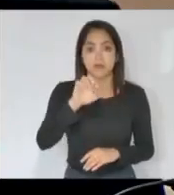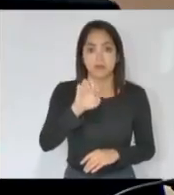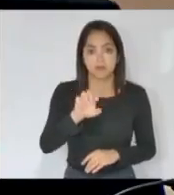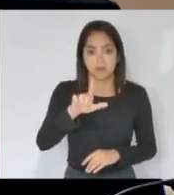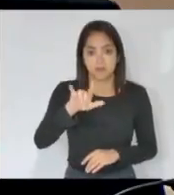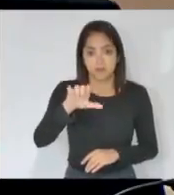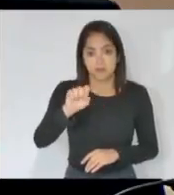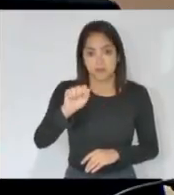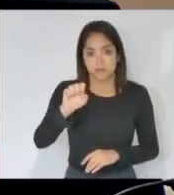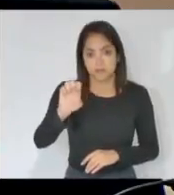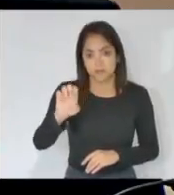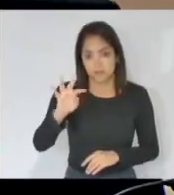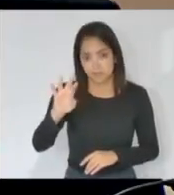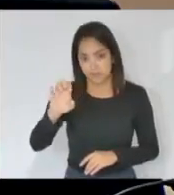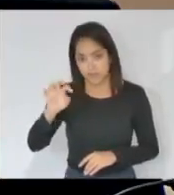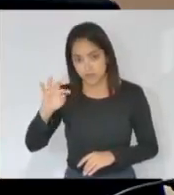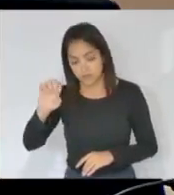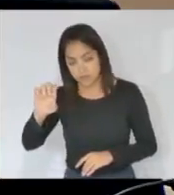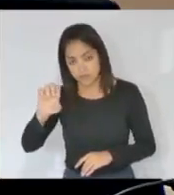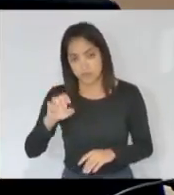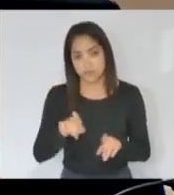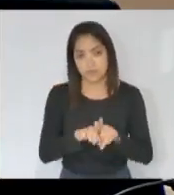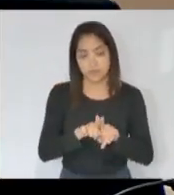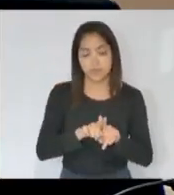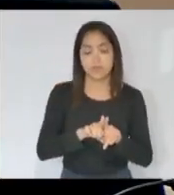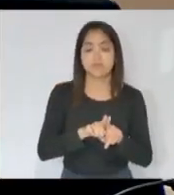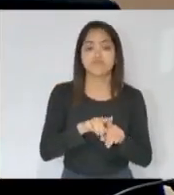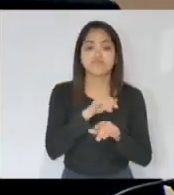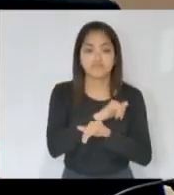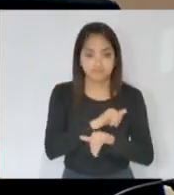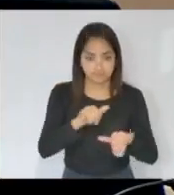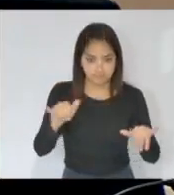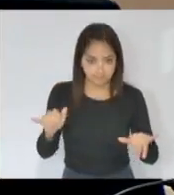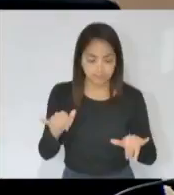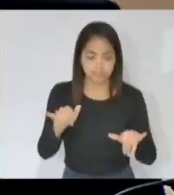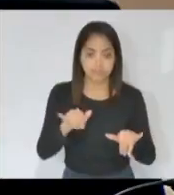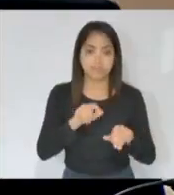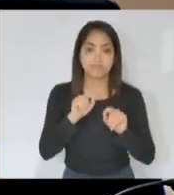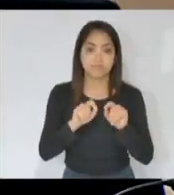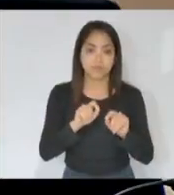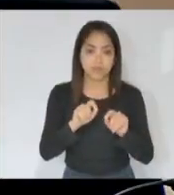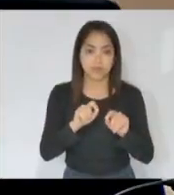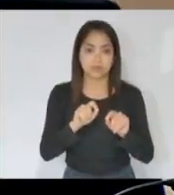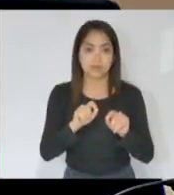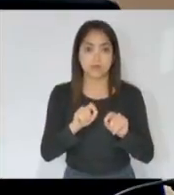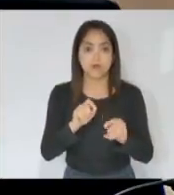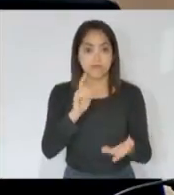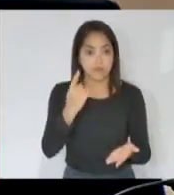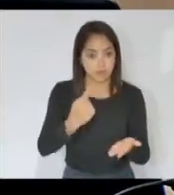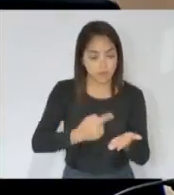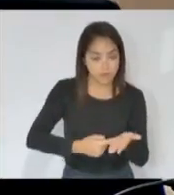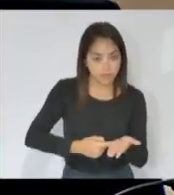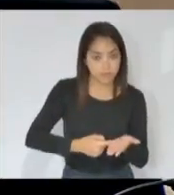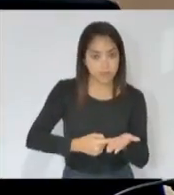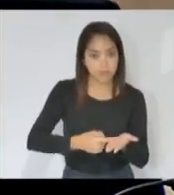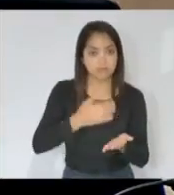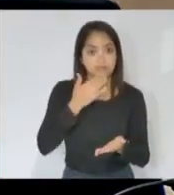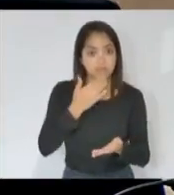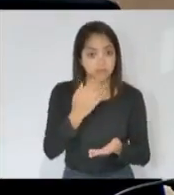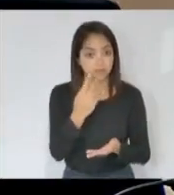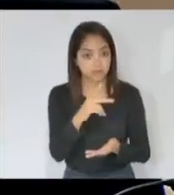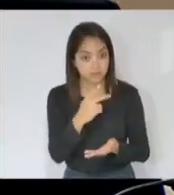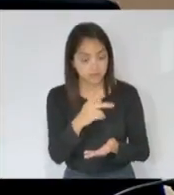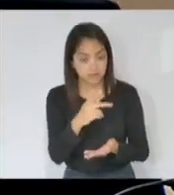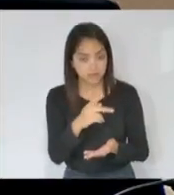Coltores. Ato contínuo, o senhor presidente deu conhecimento ao plenário de que a sessão foi convocada por sua